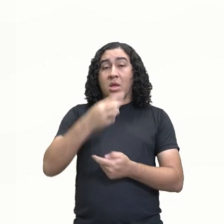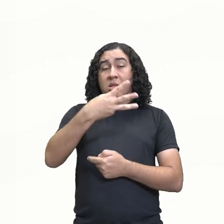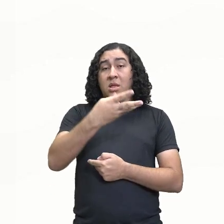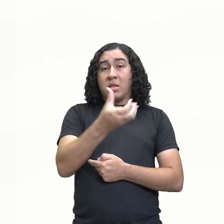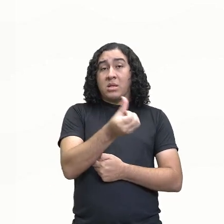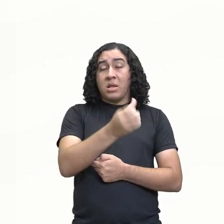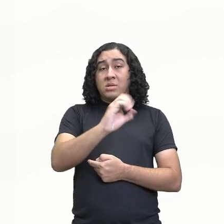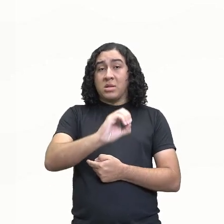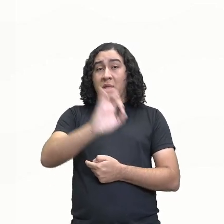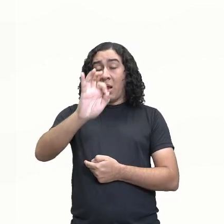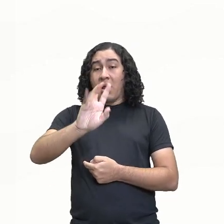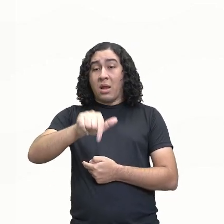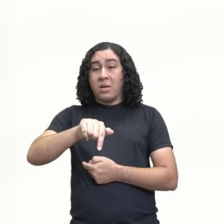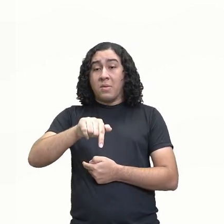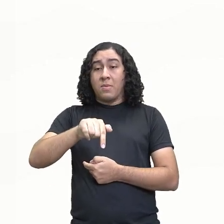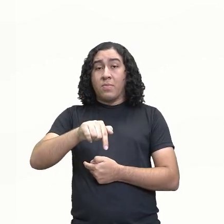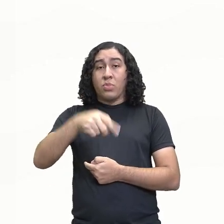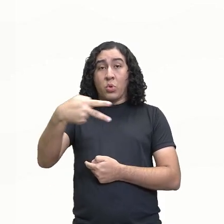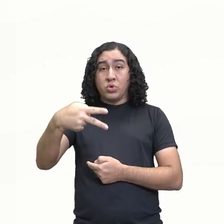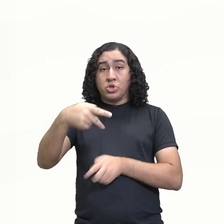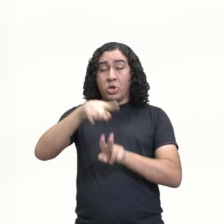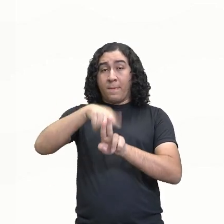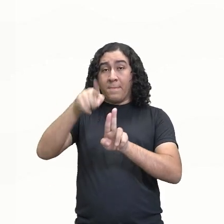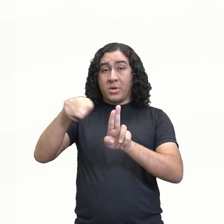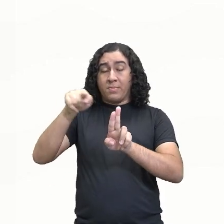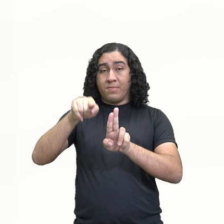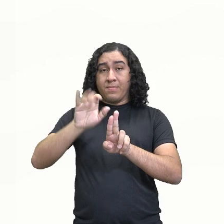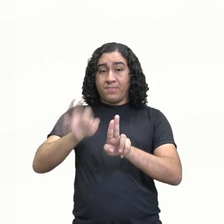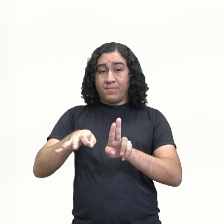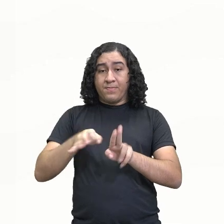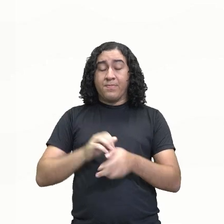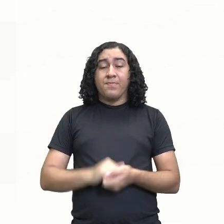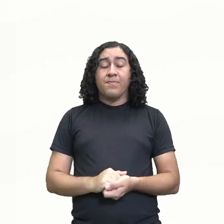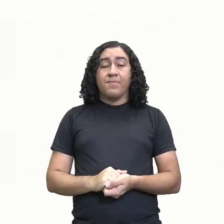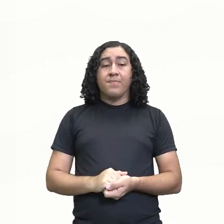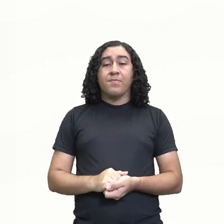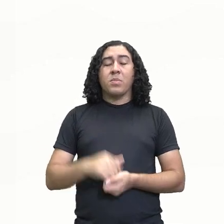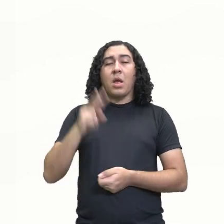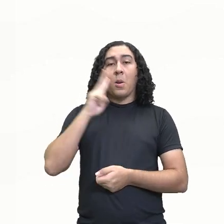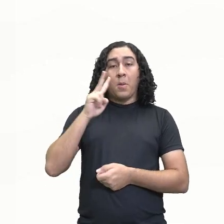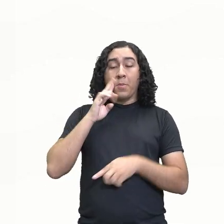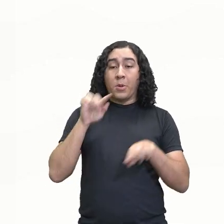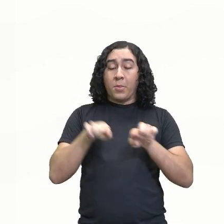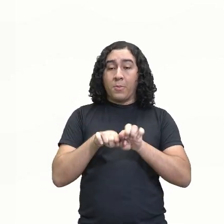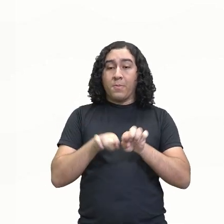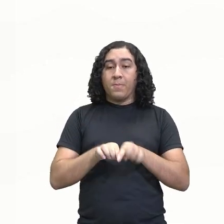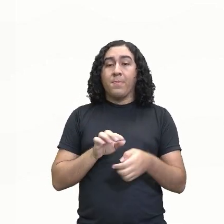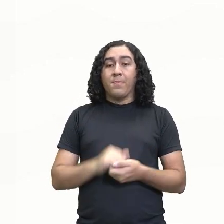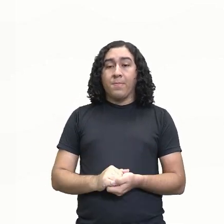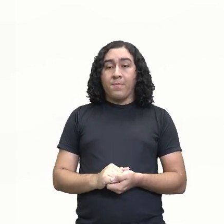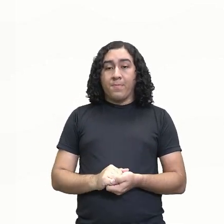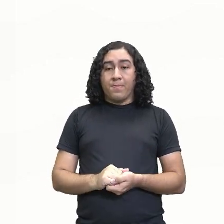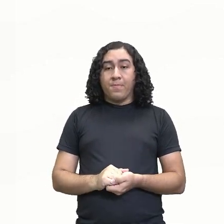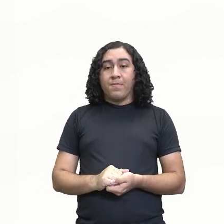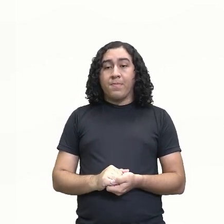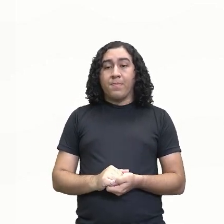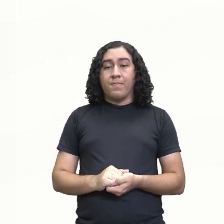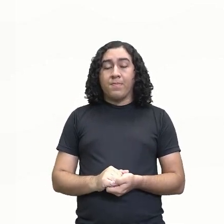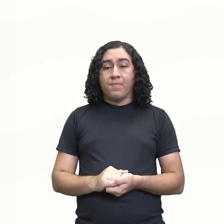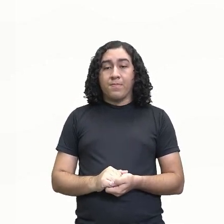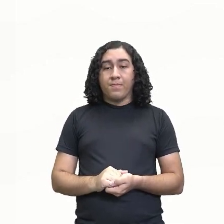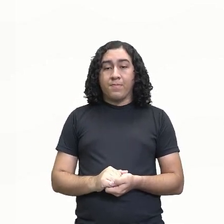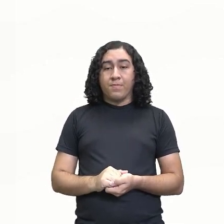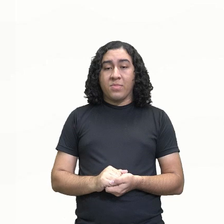quem? 2π, tudo bem? Não esqueça também que no nosso círculo trigonométrico, o